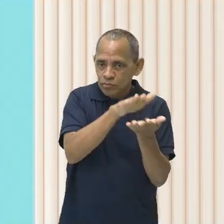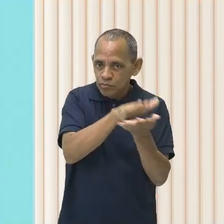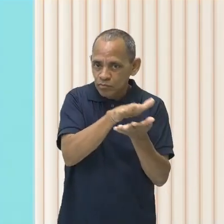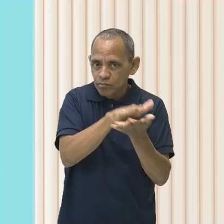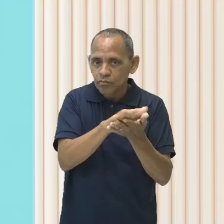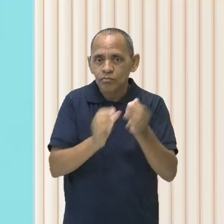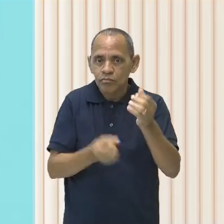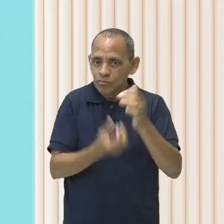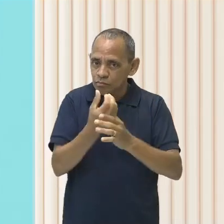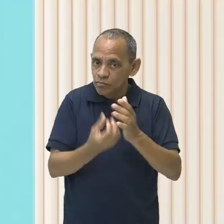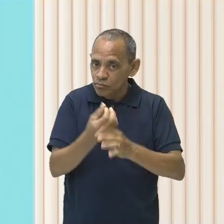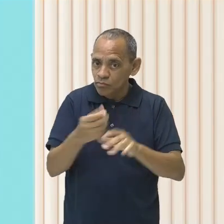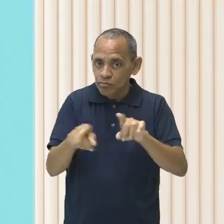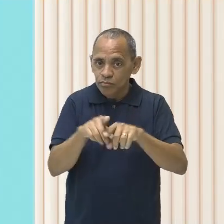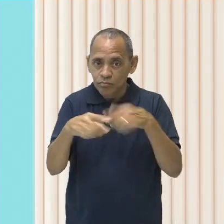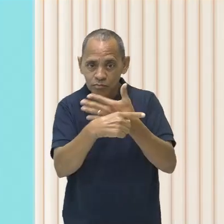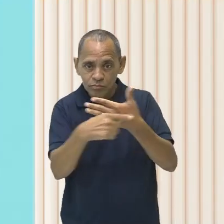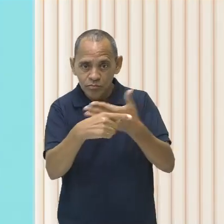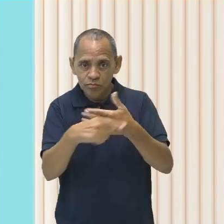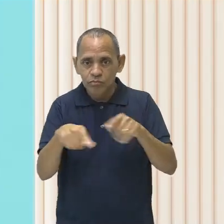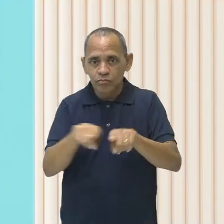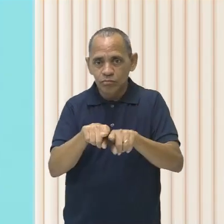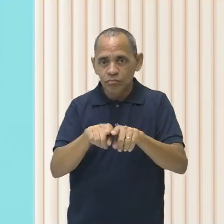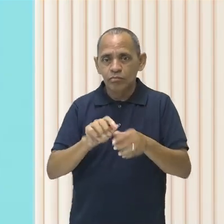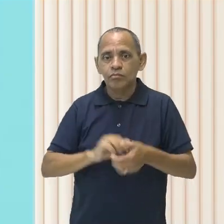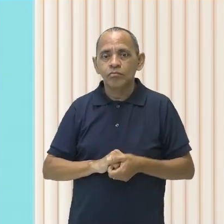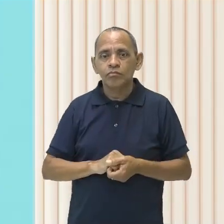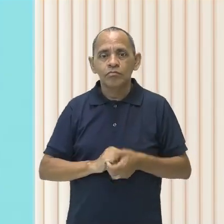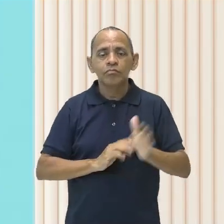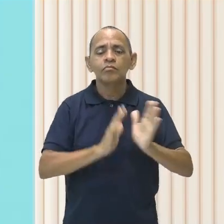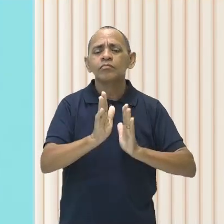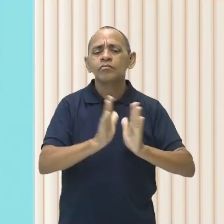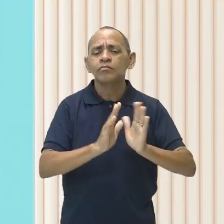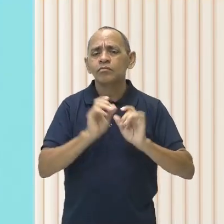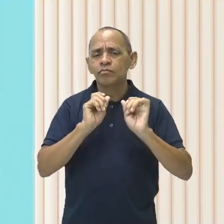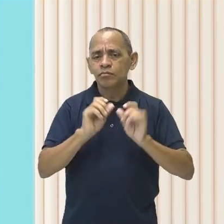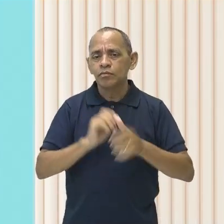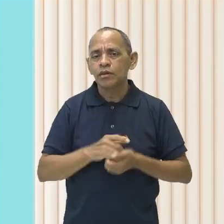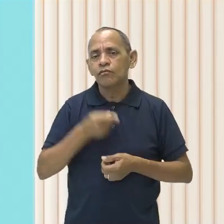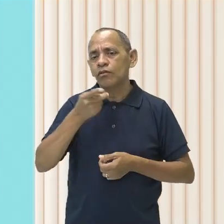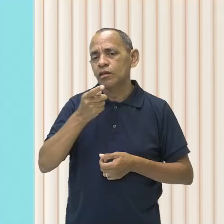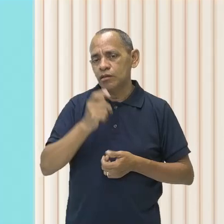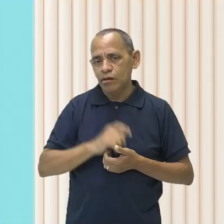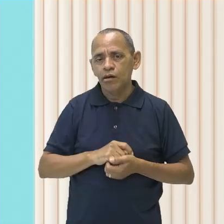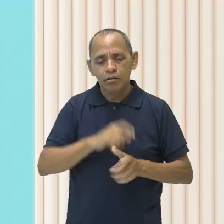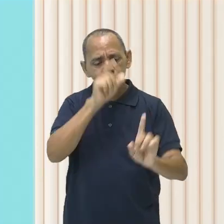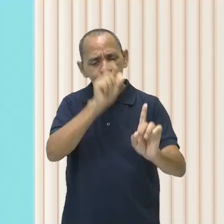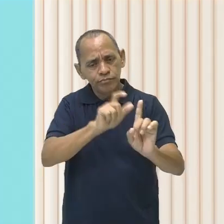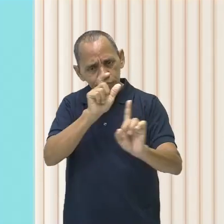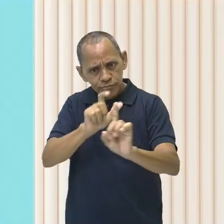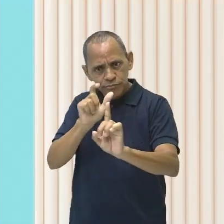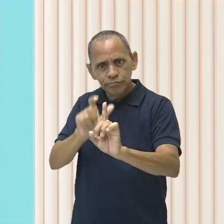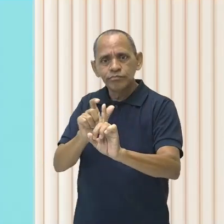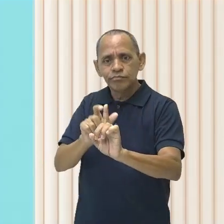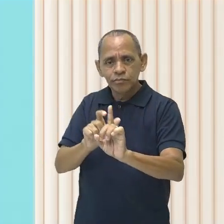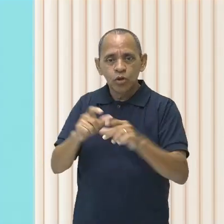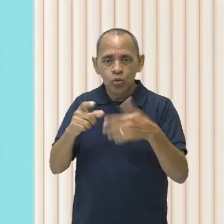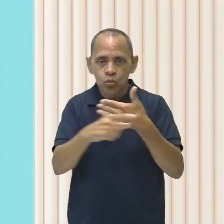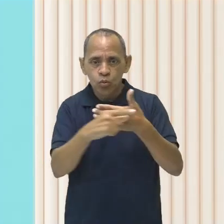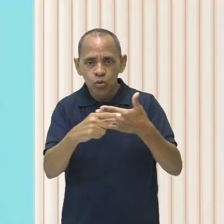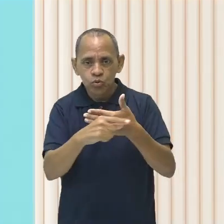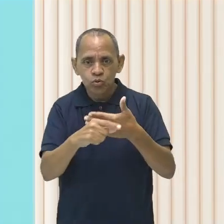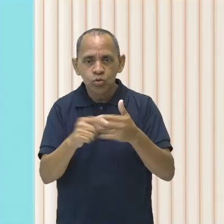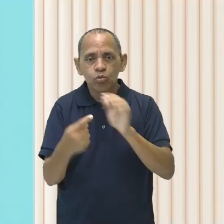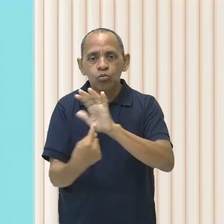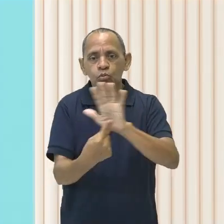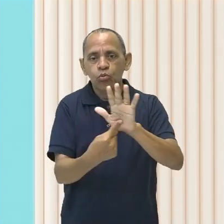melhorar ali, nessa época, tá bom? E aí, para a gente falar sobre os personagens, eu vou apresentar a personagem